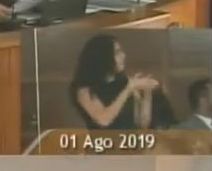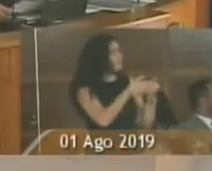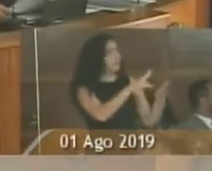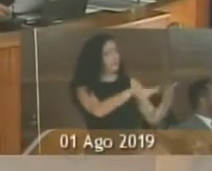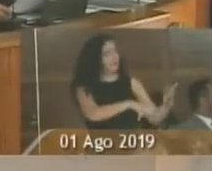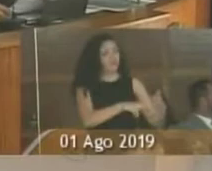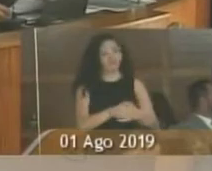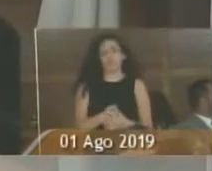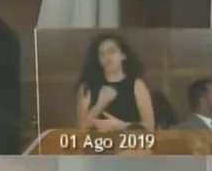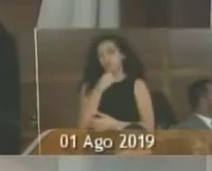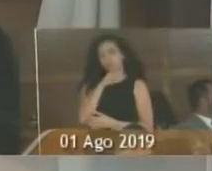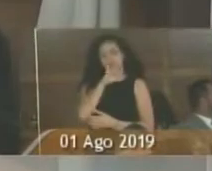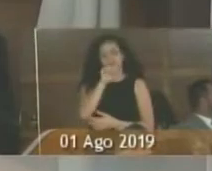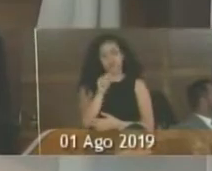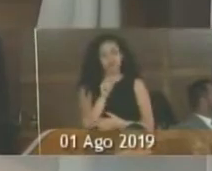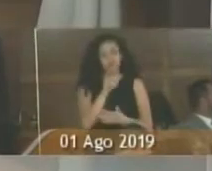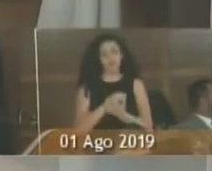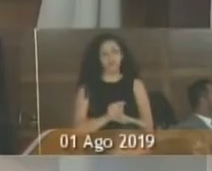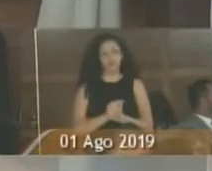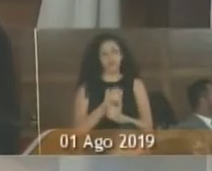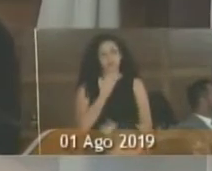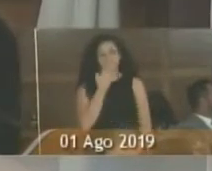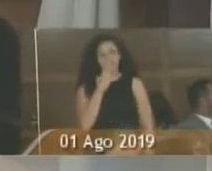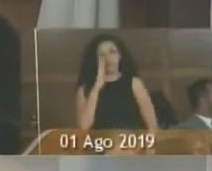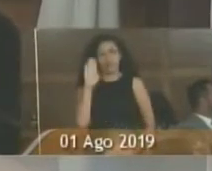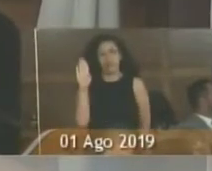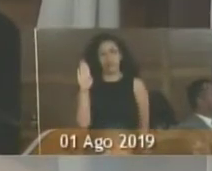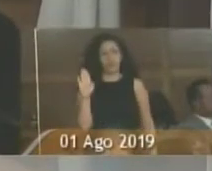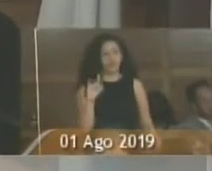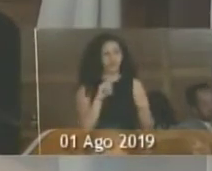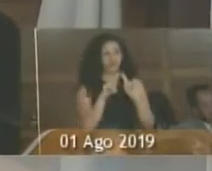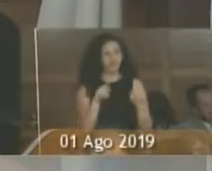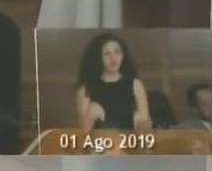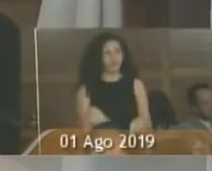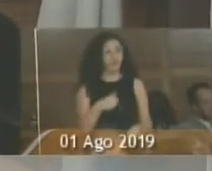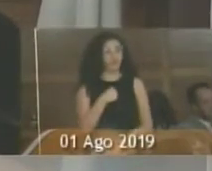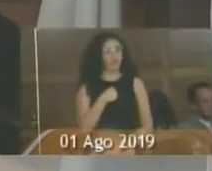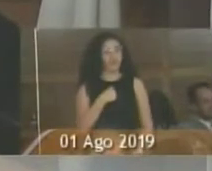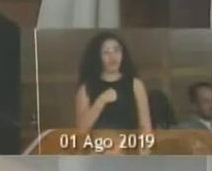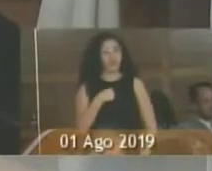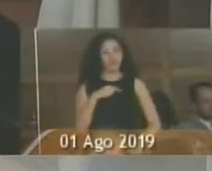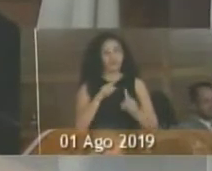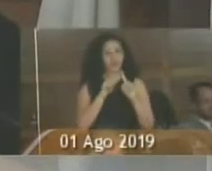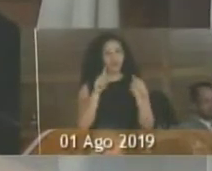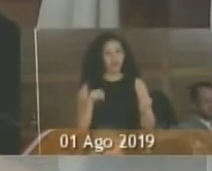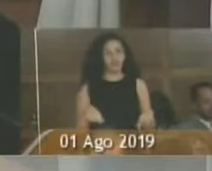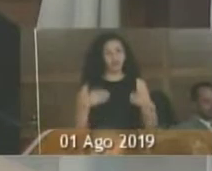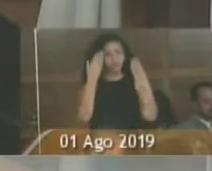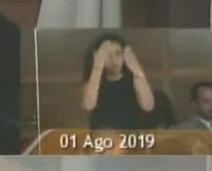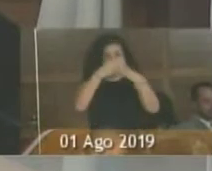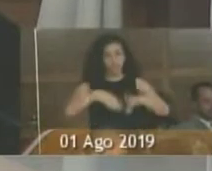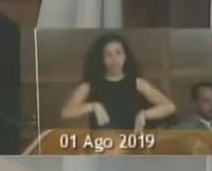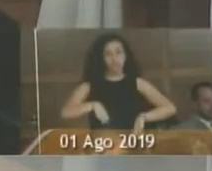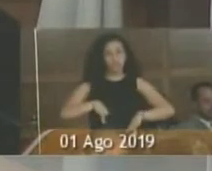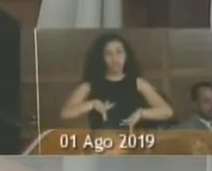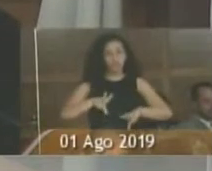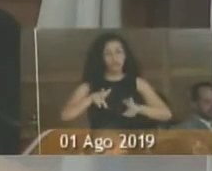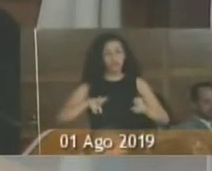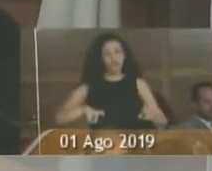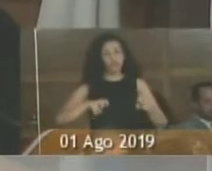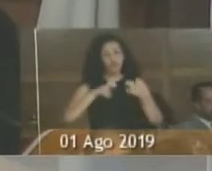vontade. Bom dia a todos. Juramento do servidor. Eu, servidora concursada do Poder Legislativo de Angra dos